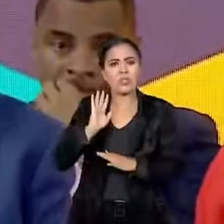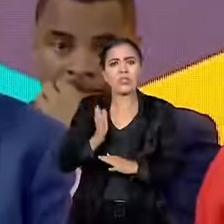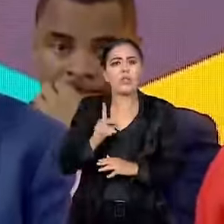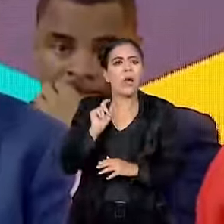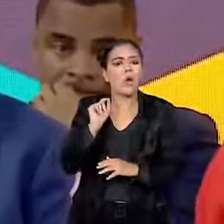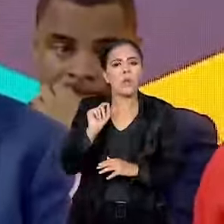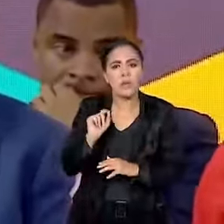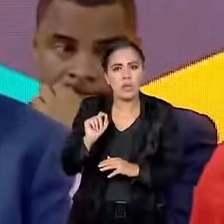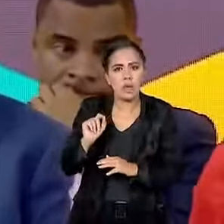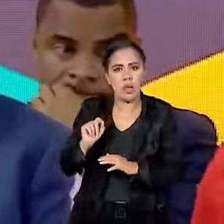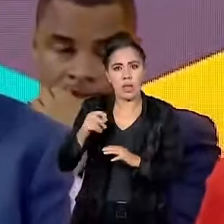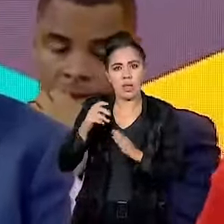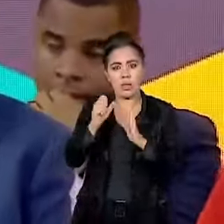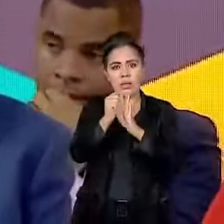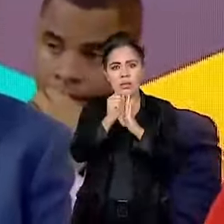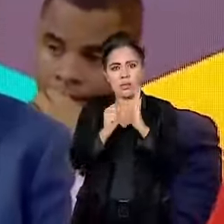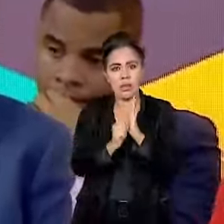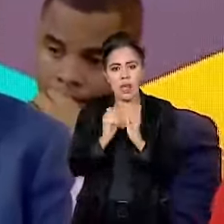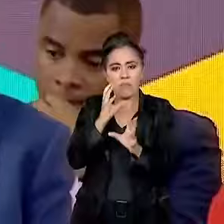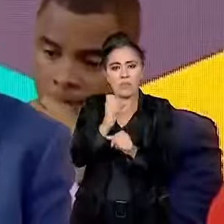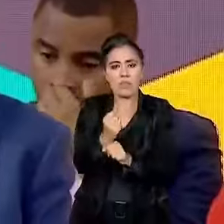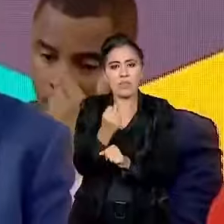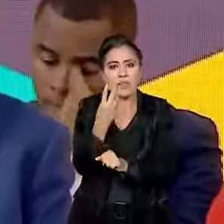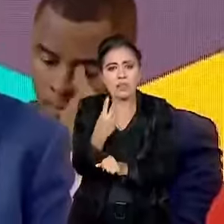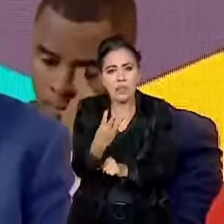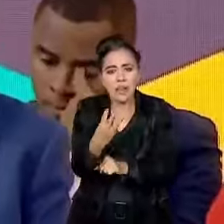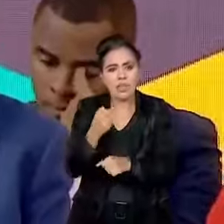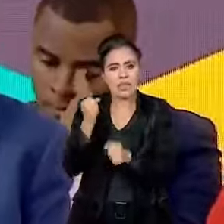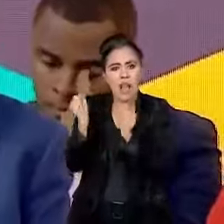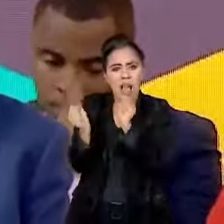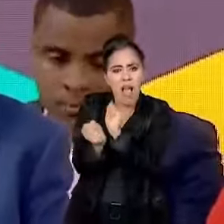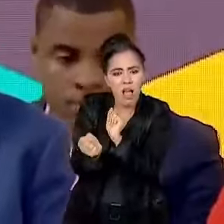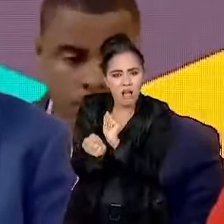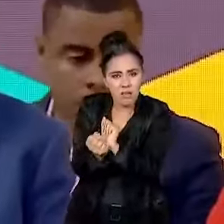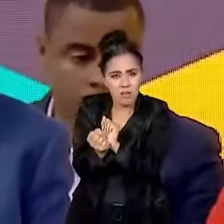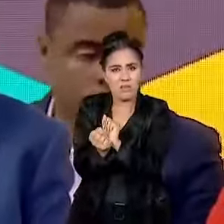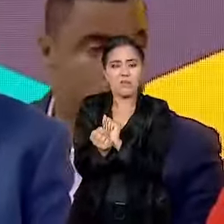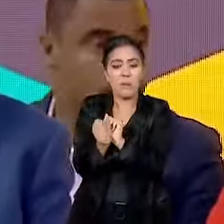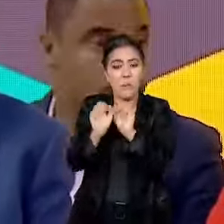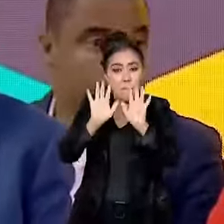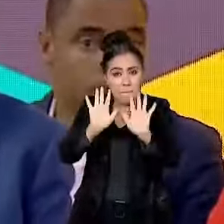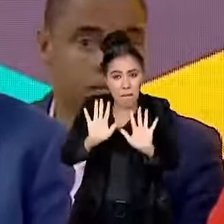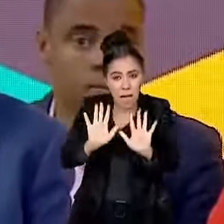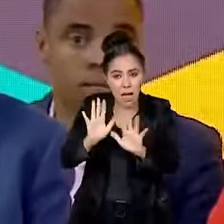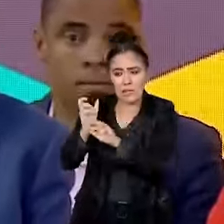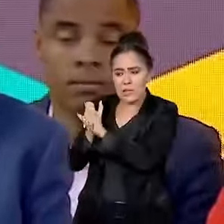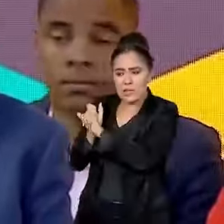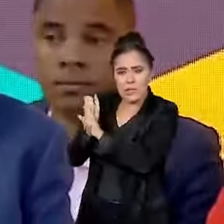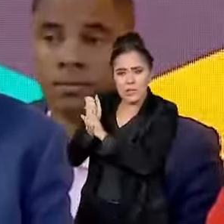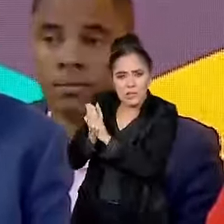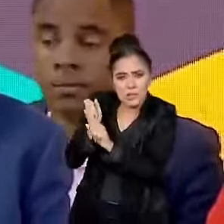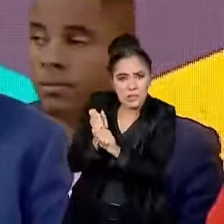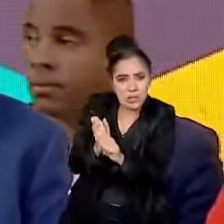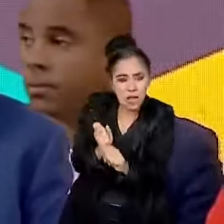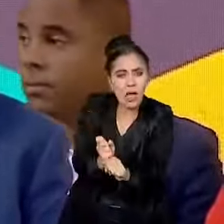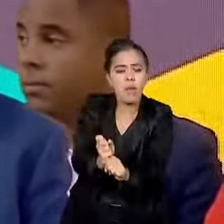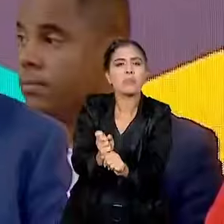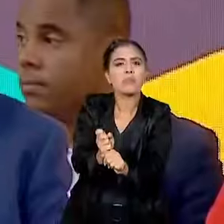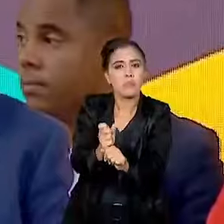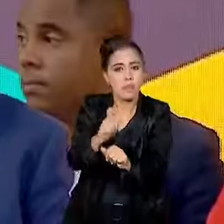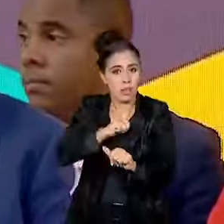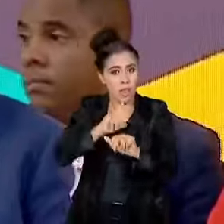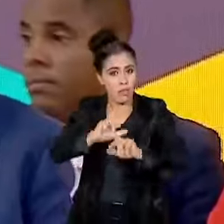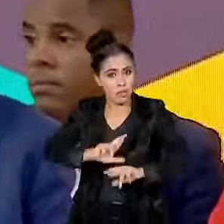escravidão. A diferença é que nesses últimos anos, mais do que nunca, o